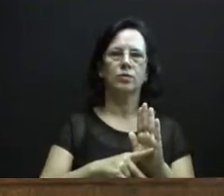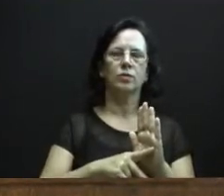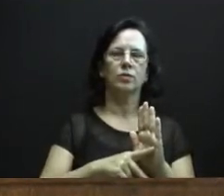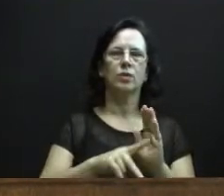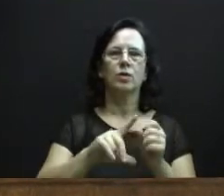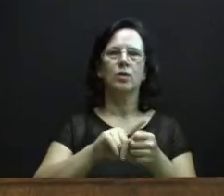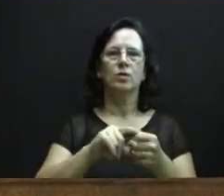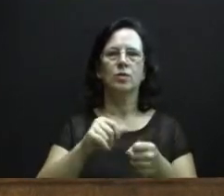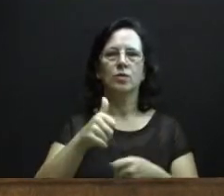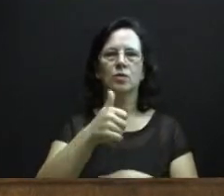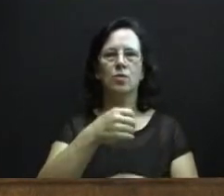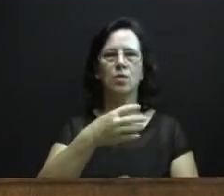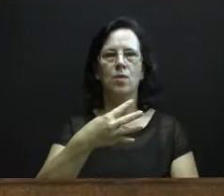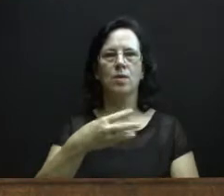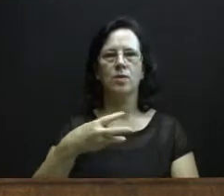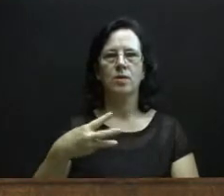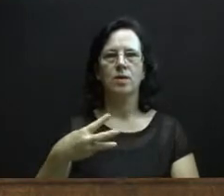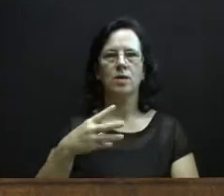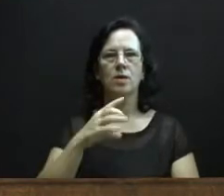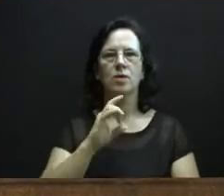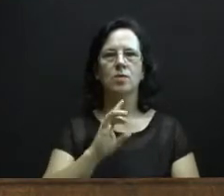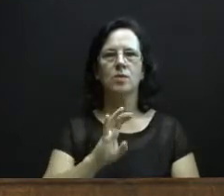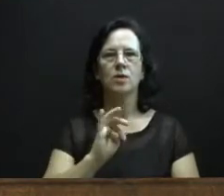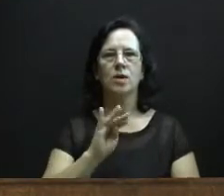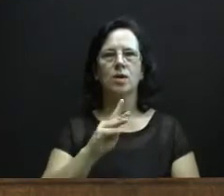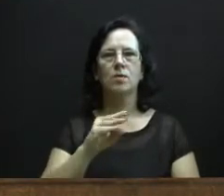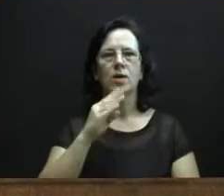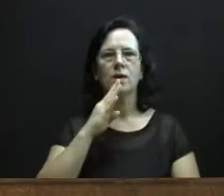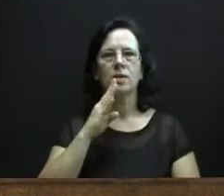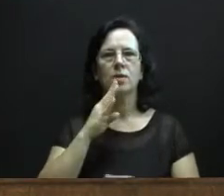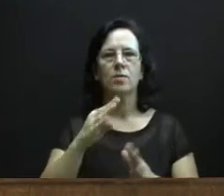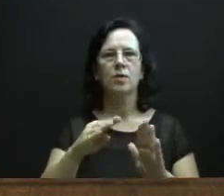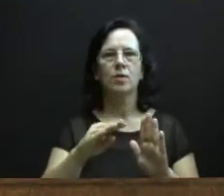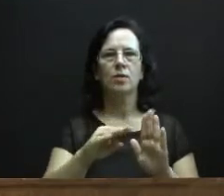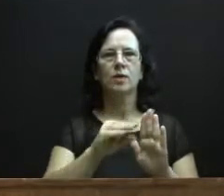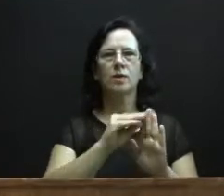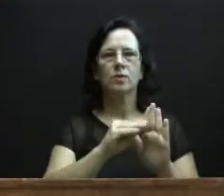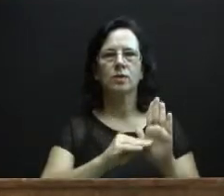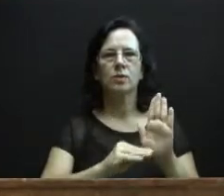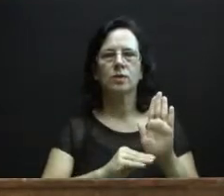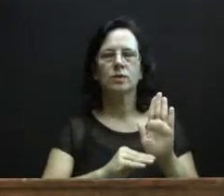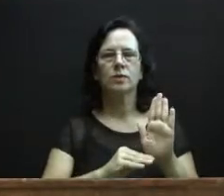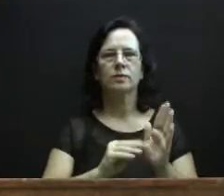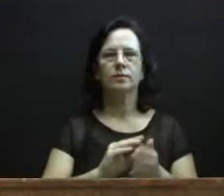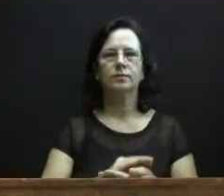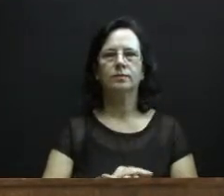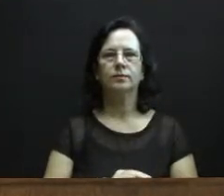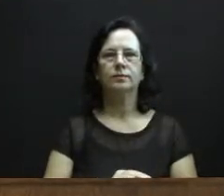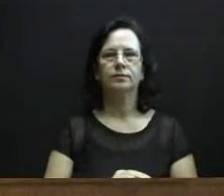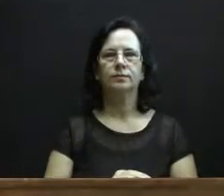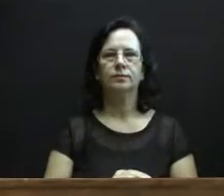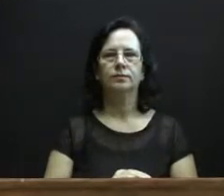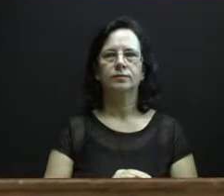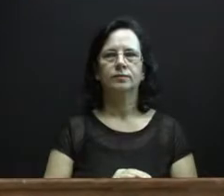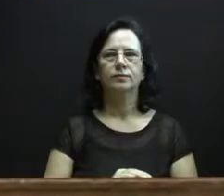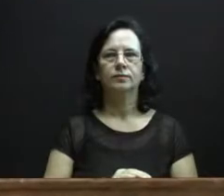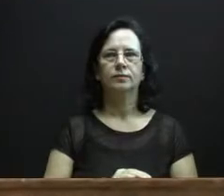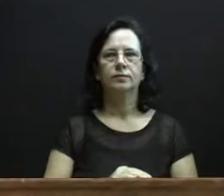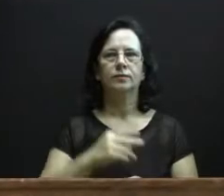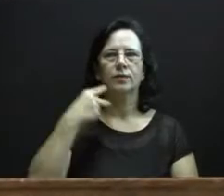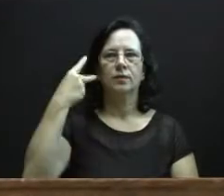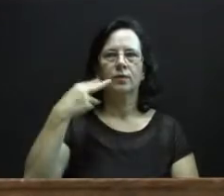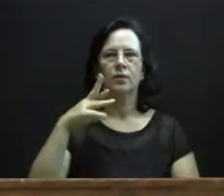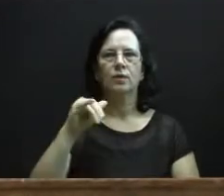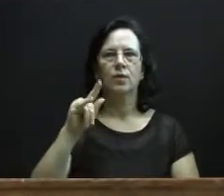disposto no artigo 43 do regimento interno ou seja somente a ementa para apreciação em segunda discussão a questão de horas o presidente